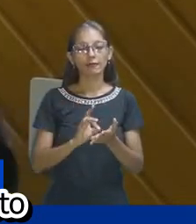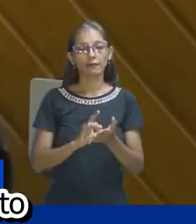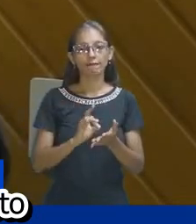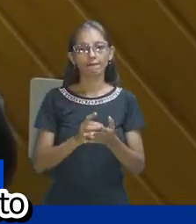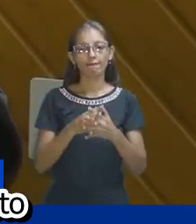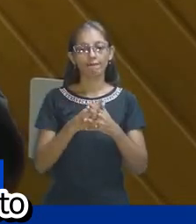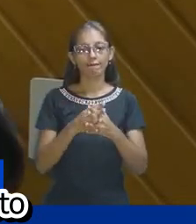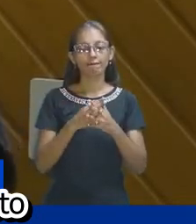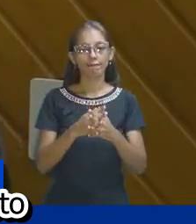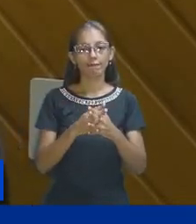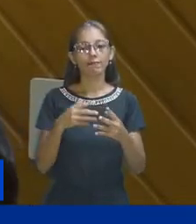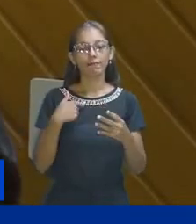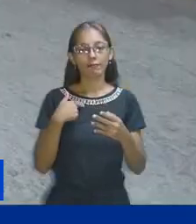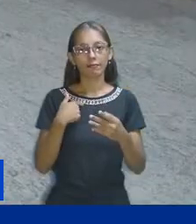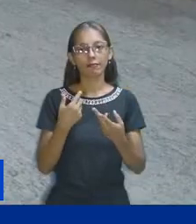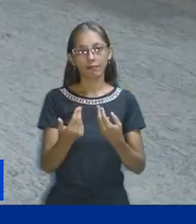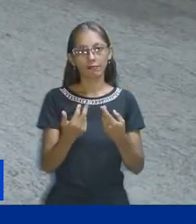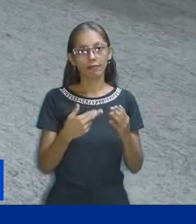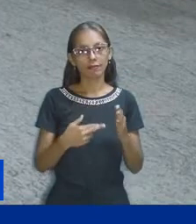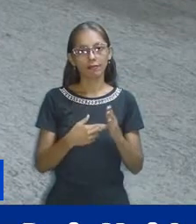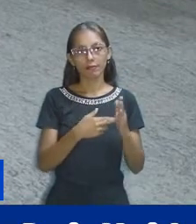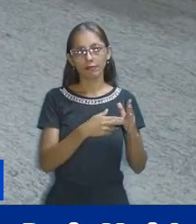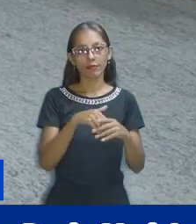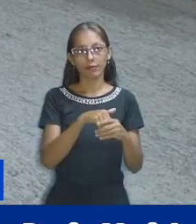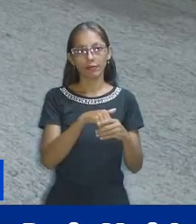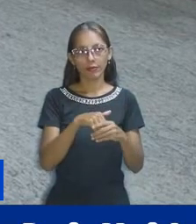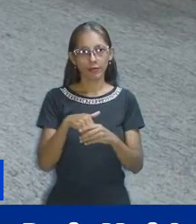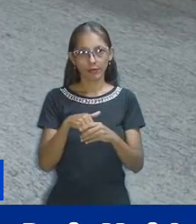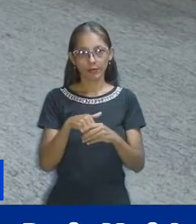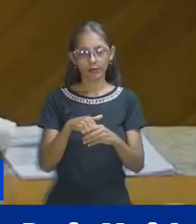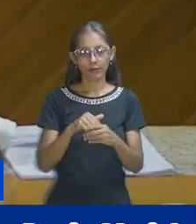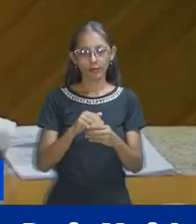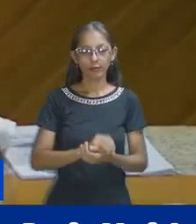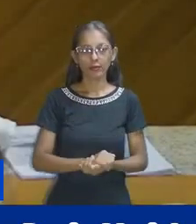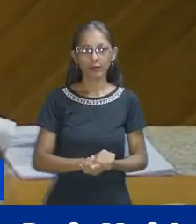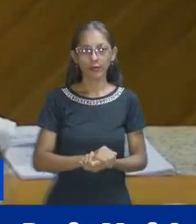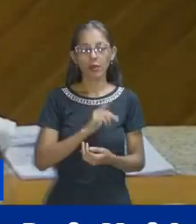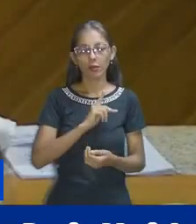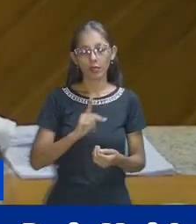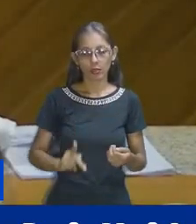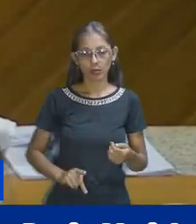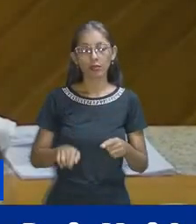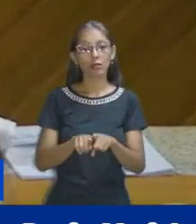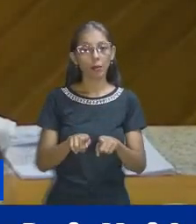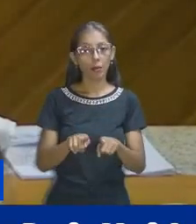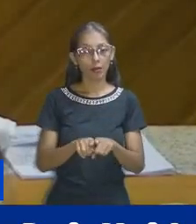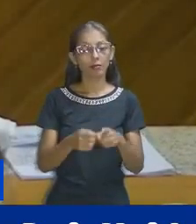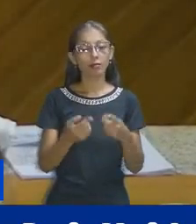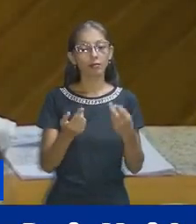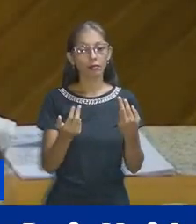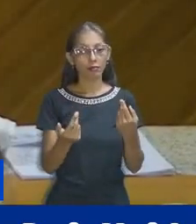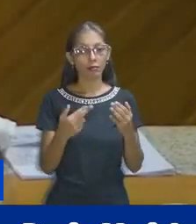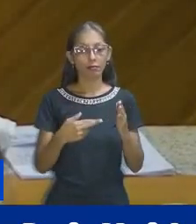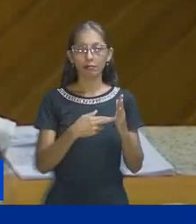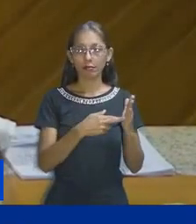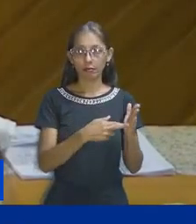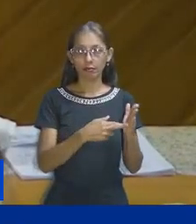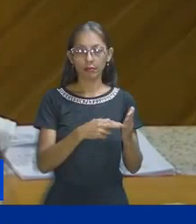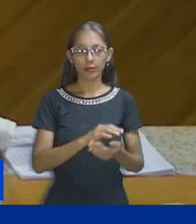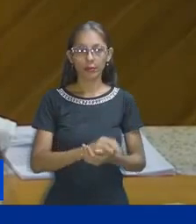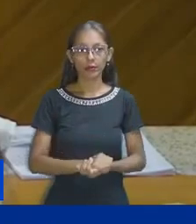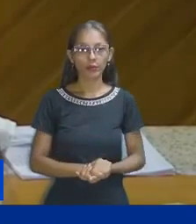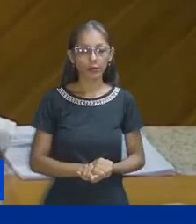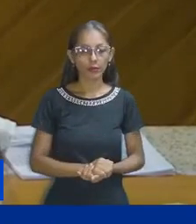do eminente relator. E é assim que voto, senhor presidente. Eu também acompanho e foi muito importante o que o doutor Paulo Madeira falou, né?